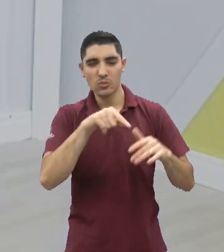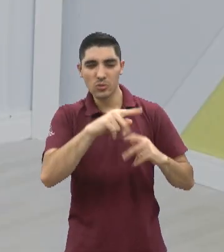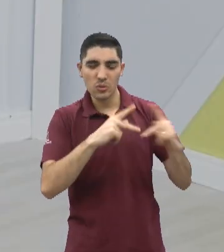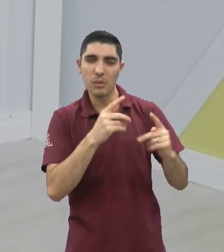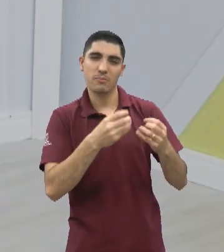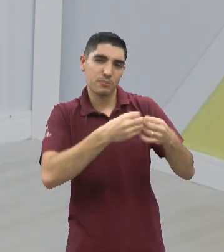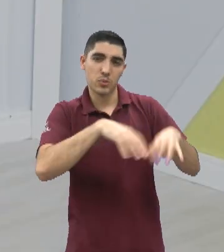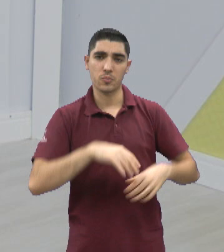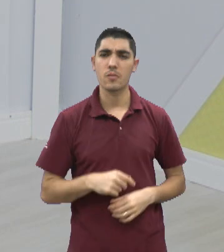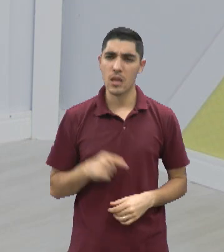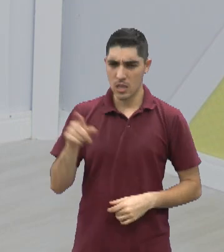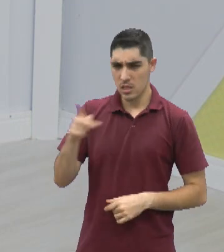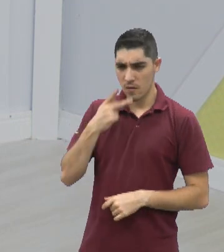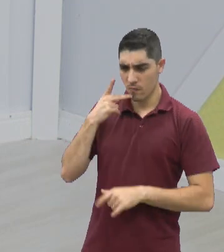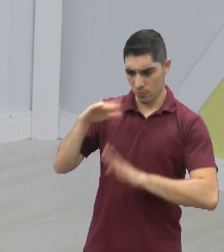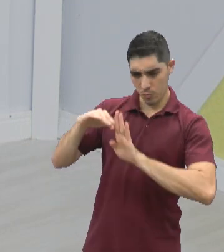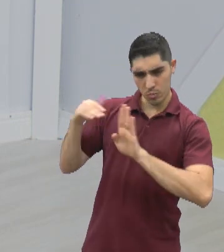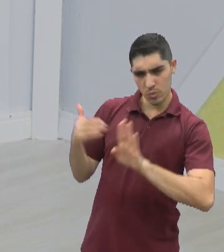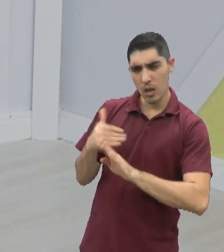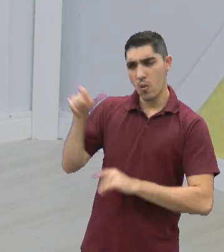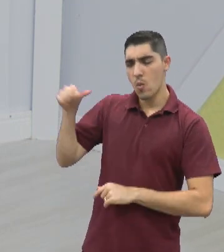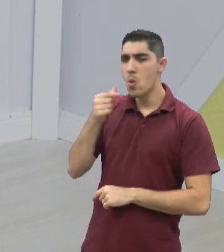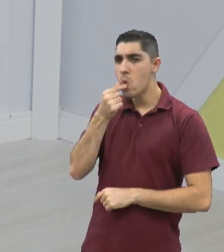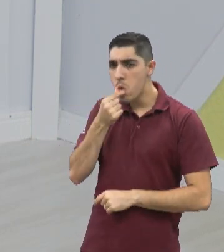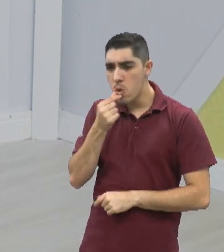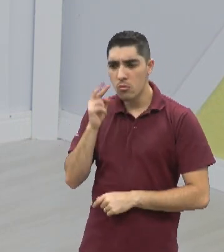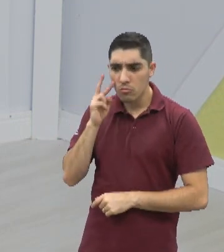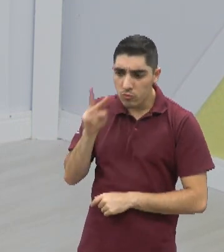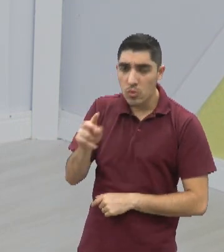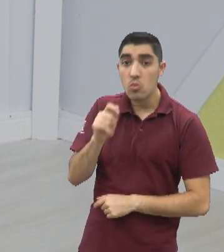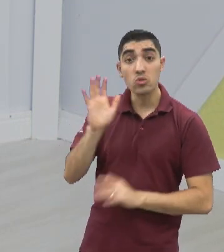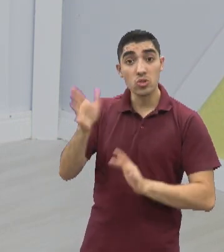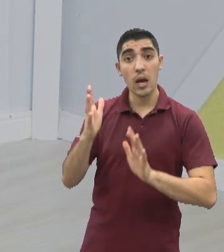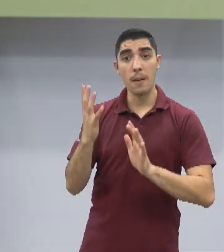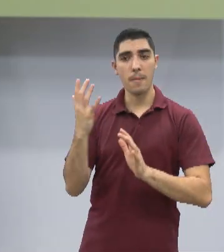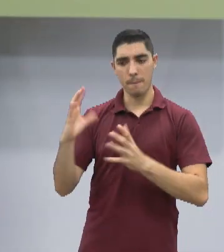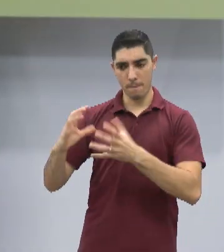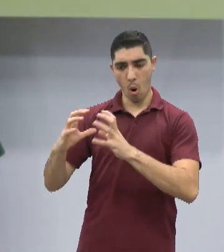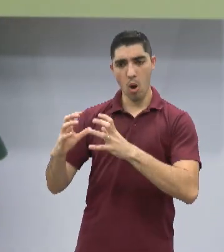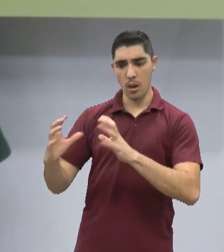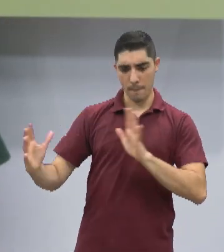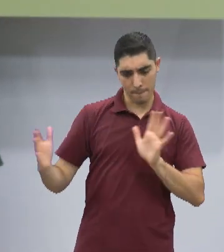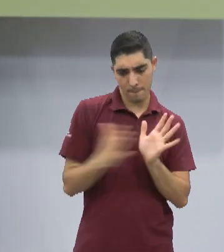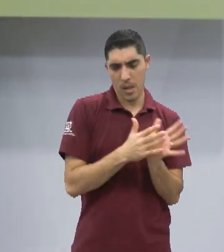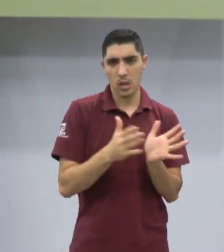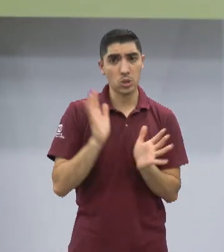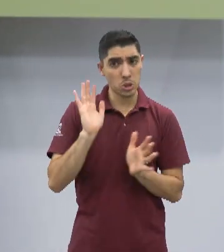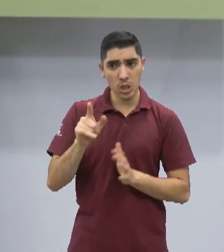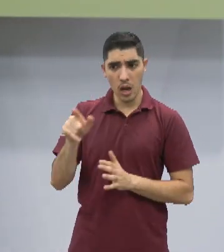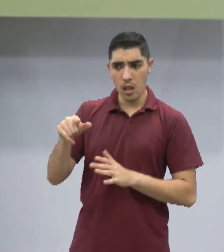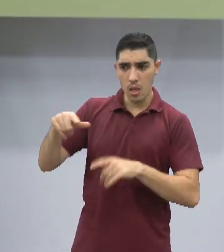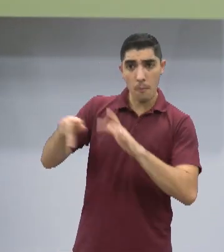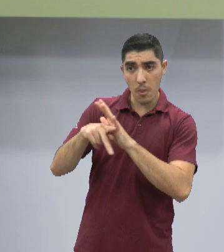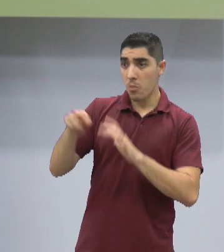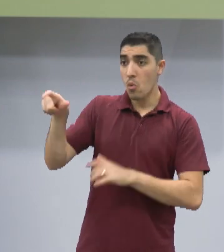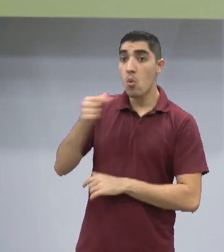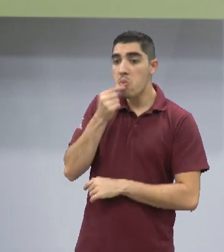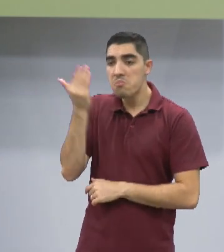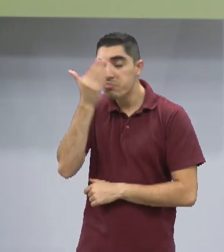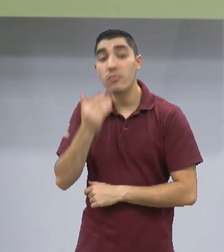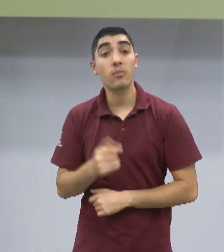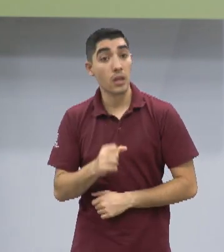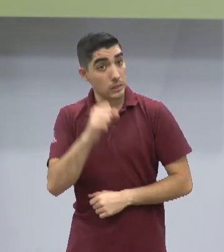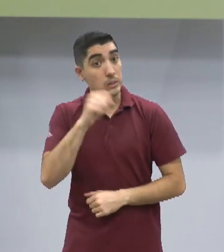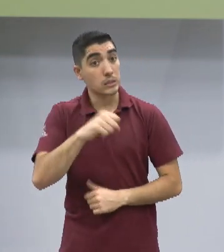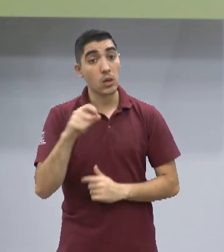em off aqui, você falou que teve um lance lá que a arbitragem acabou não vendo, uma bola na mão dentro da área. Teve no primeiro tempo, o jogador de São José chutou,